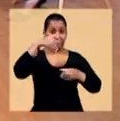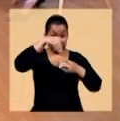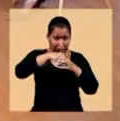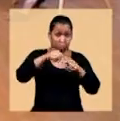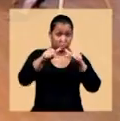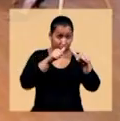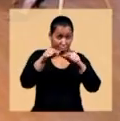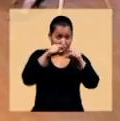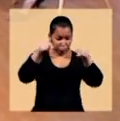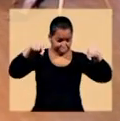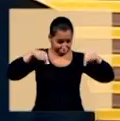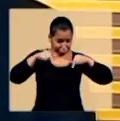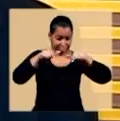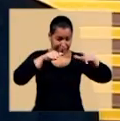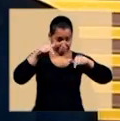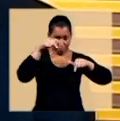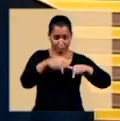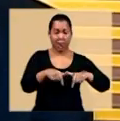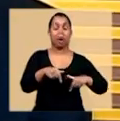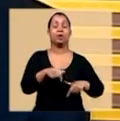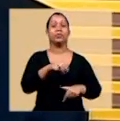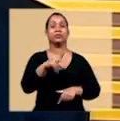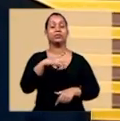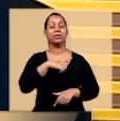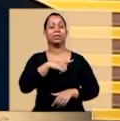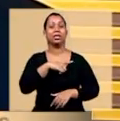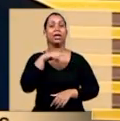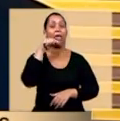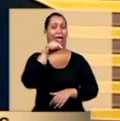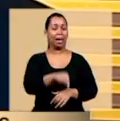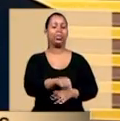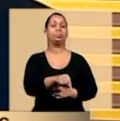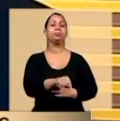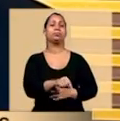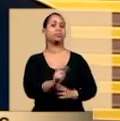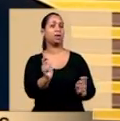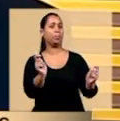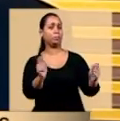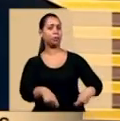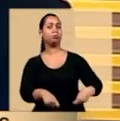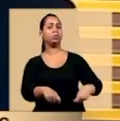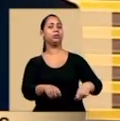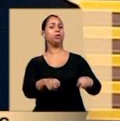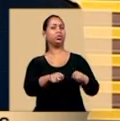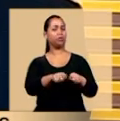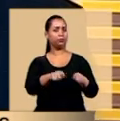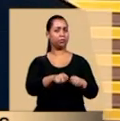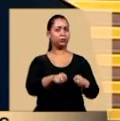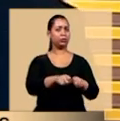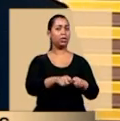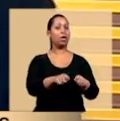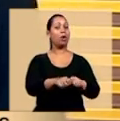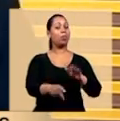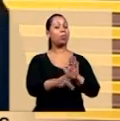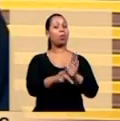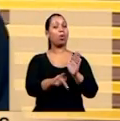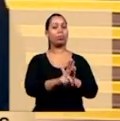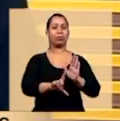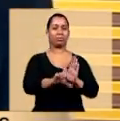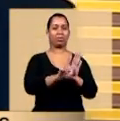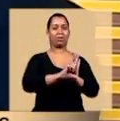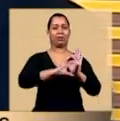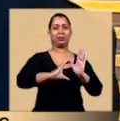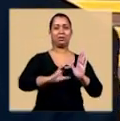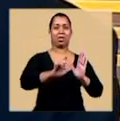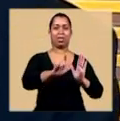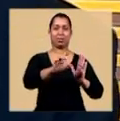no ambiente de trabalho, você tem ali a possibilidade de aplicar os dispositivos da CLT. Né? Então, a conduta